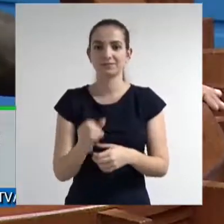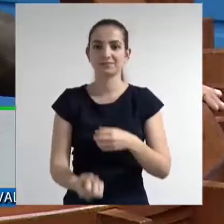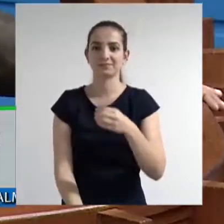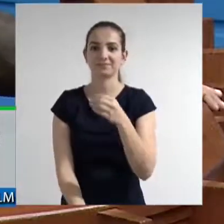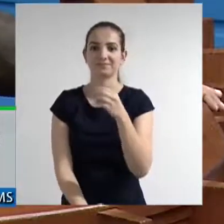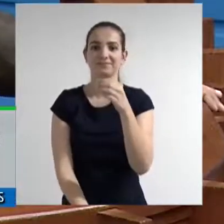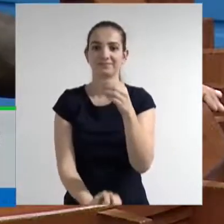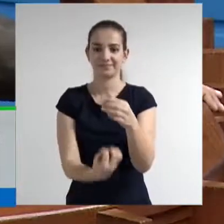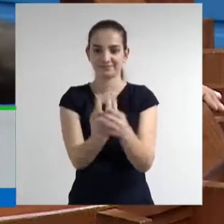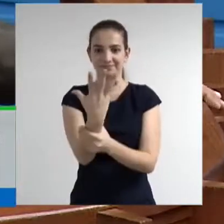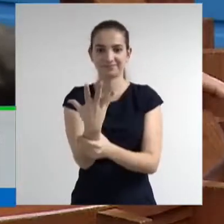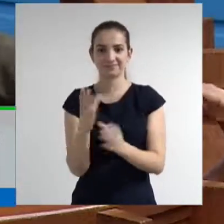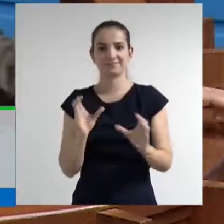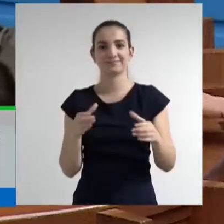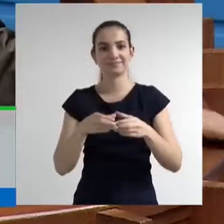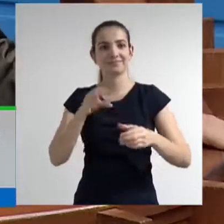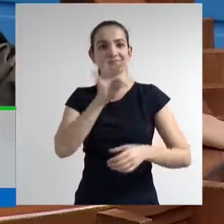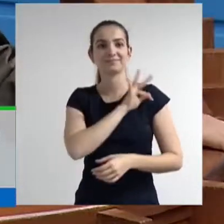aqui,